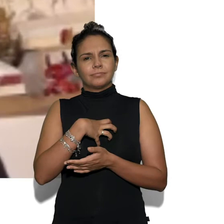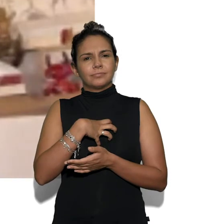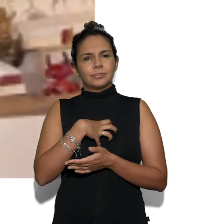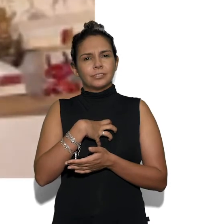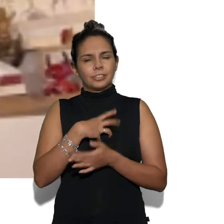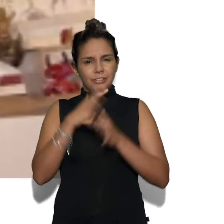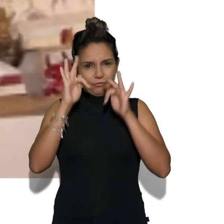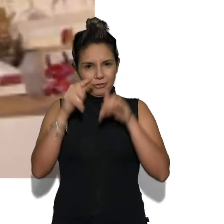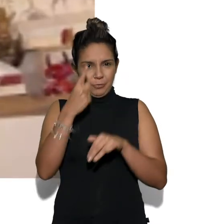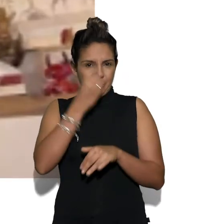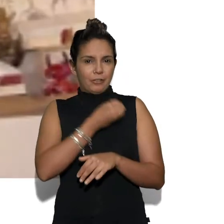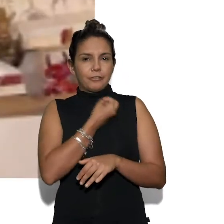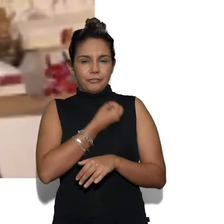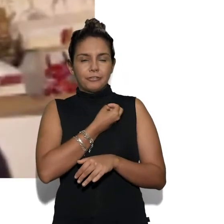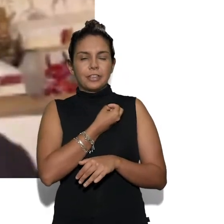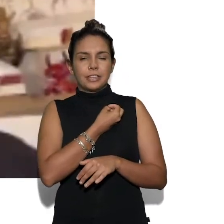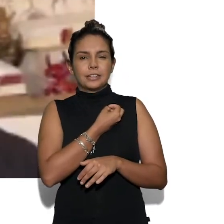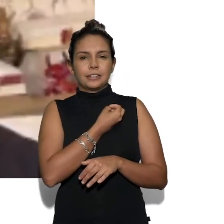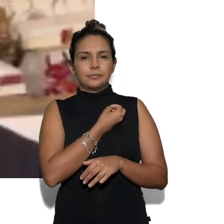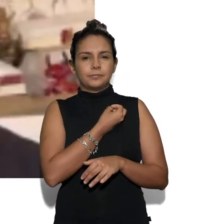uma vida, assim, no fim